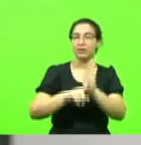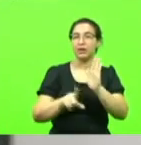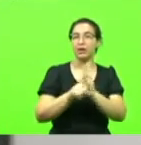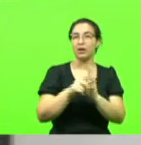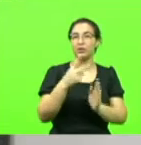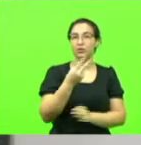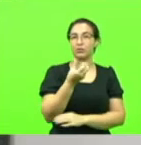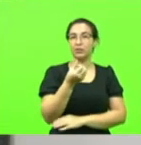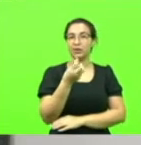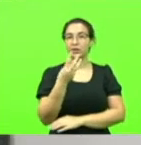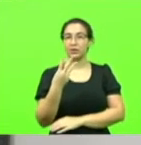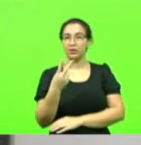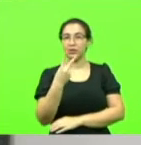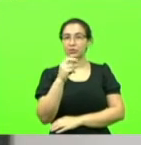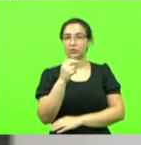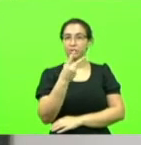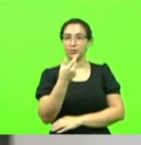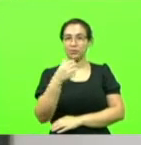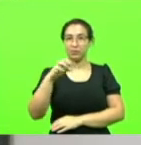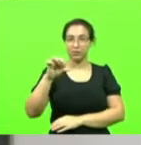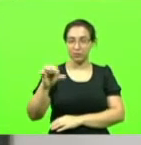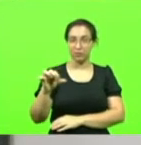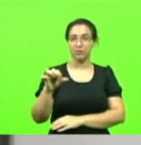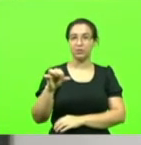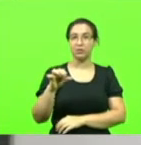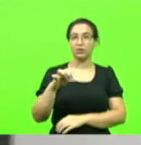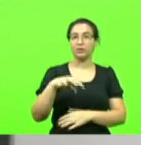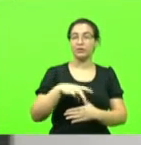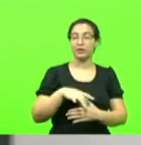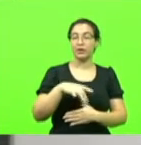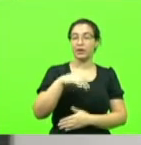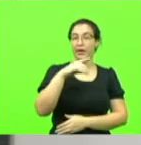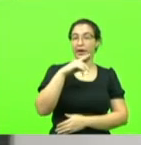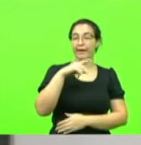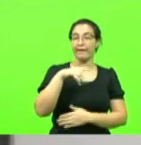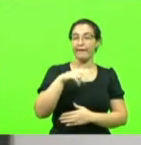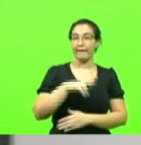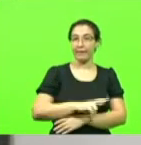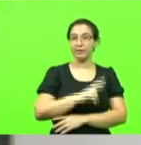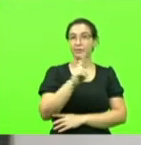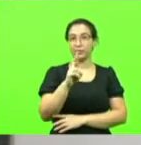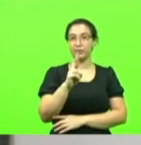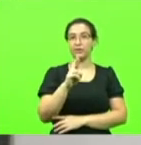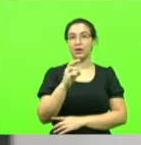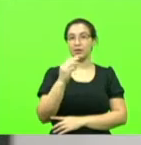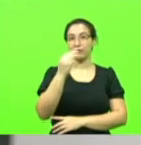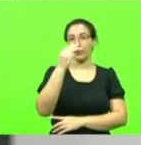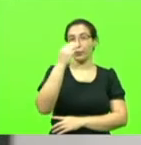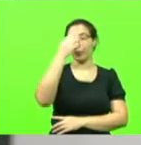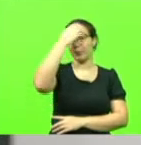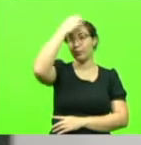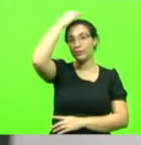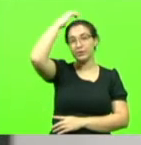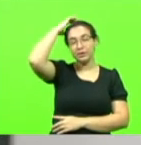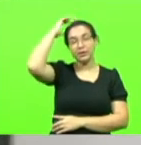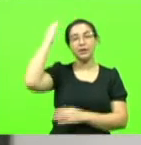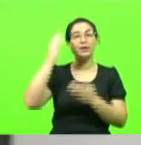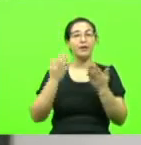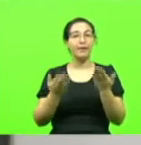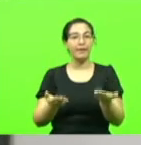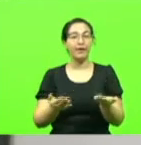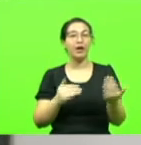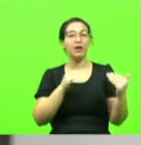263 2019 de autoria do deputado Coronel Mocellin que equiparam o doente renal crônico as pessoas com